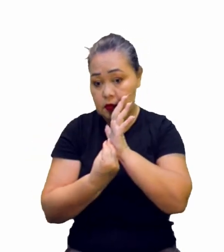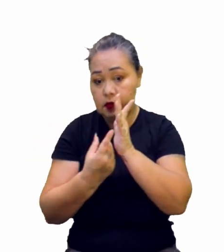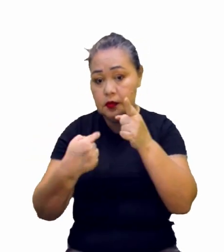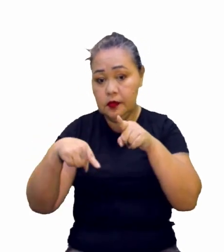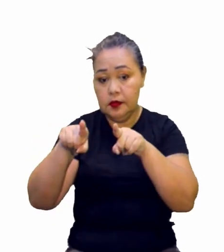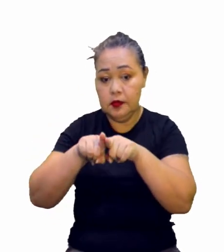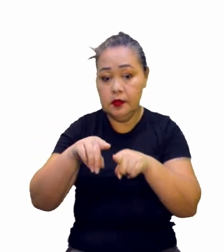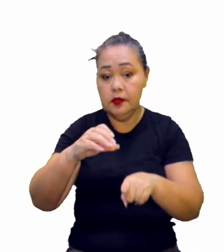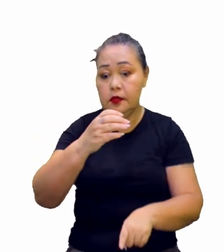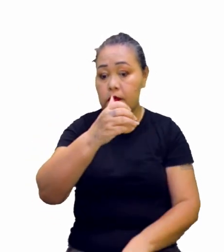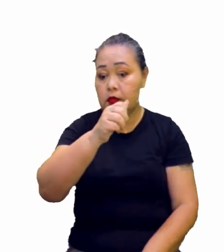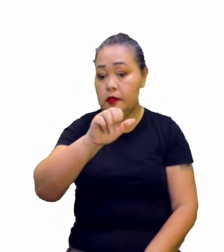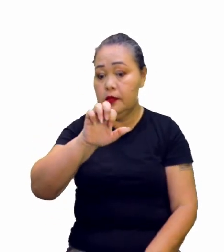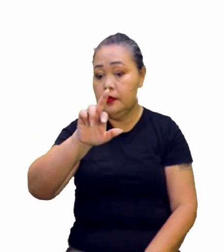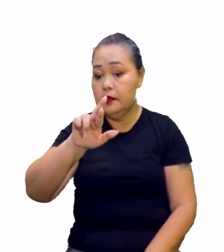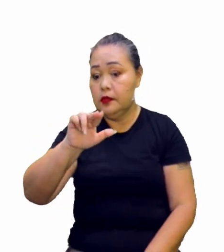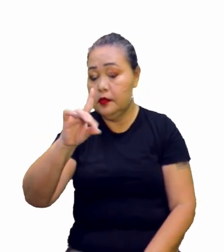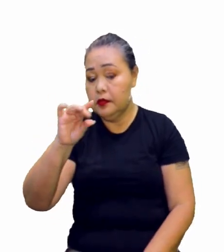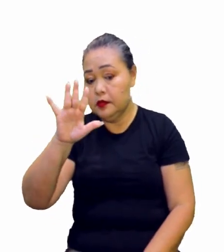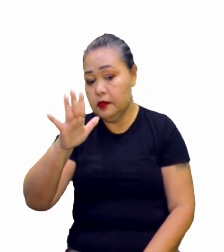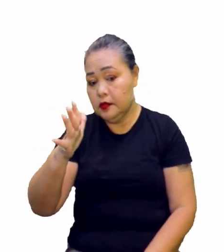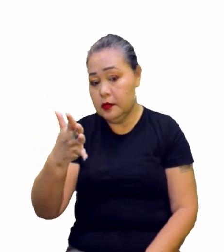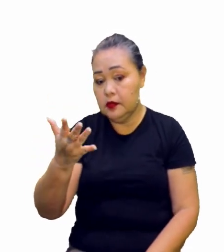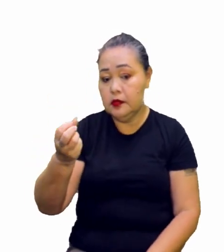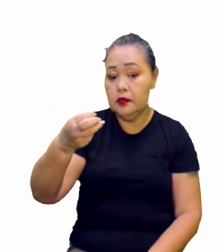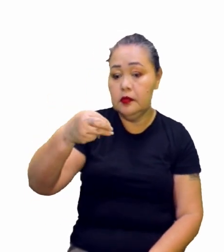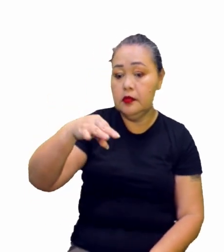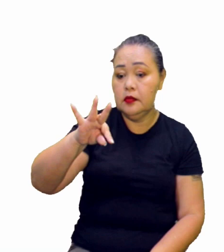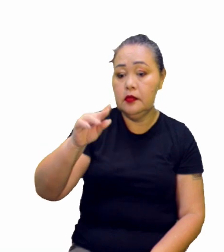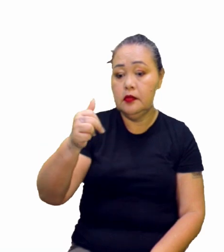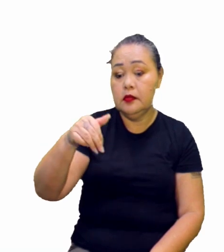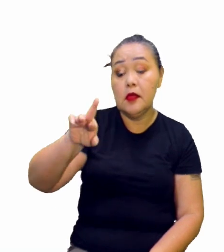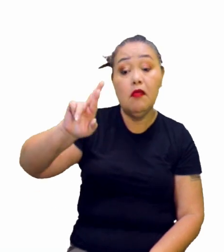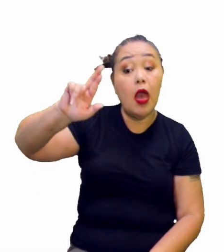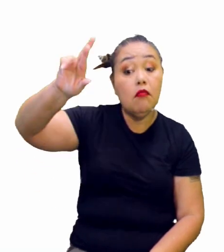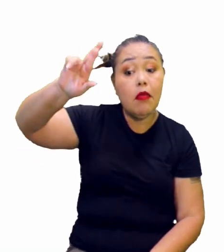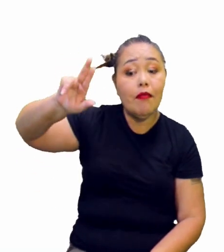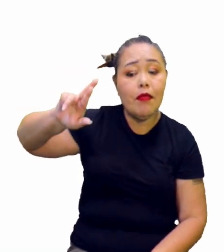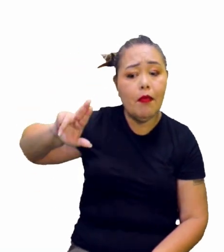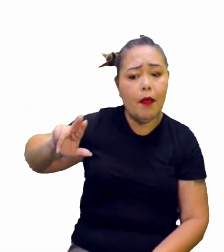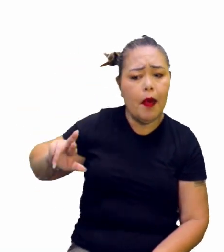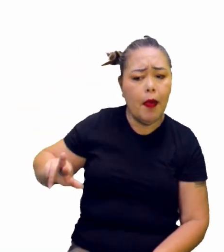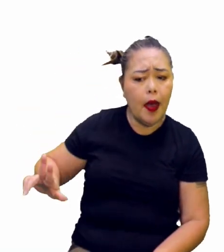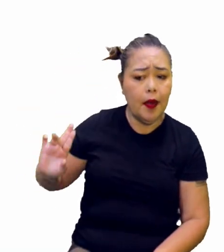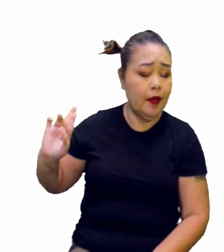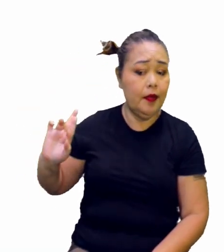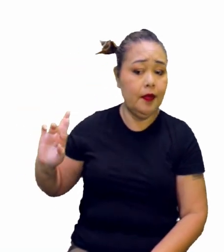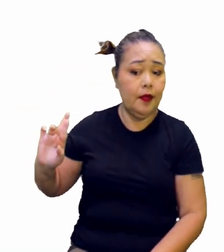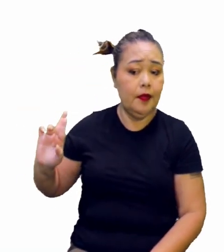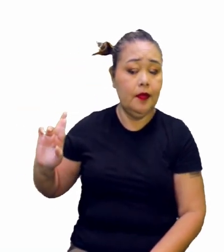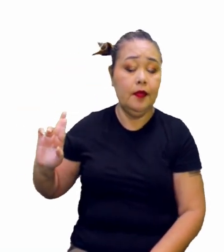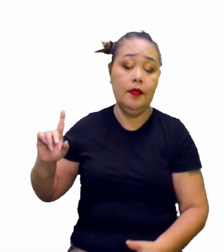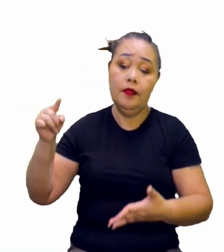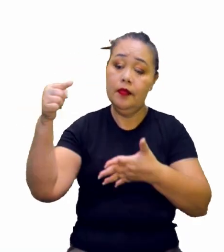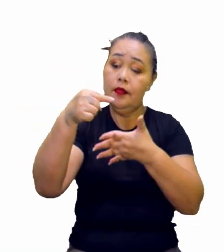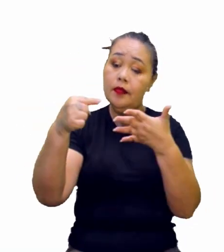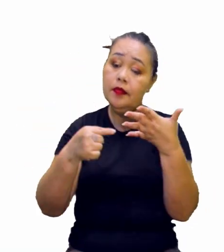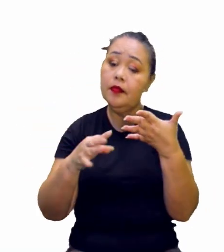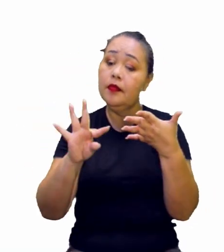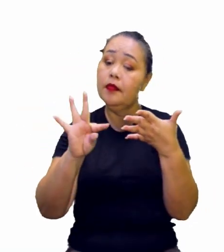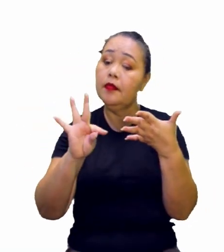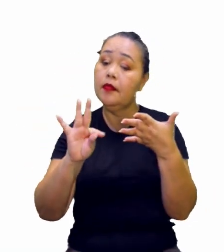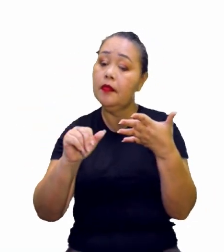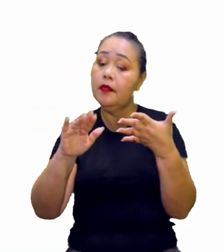Cerrado e outro no bioma atlântico, no bioma da Caatinga, Pantanal e Pampas. São fatores bióticos,